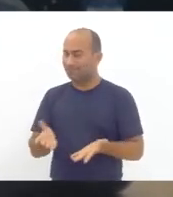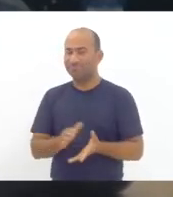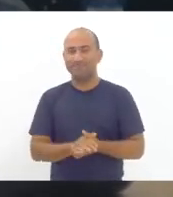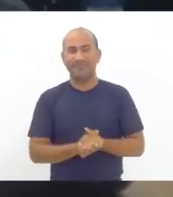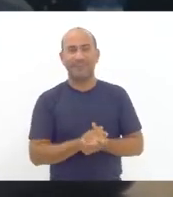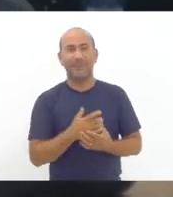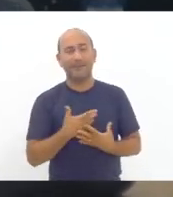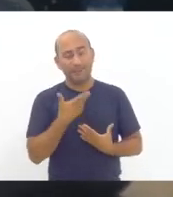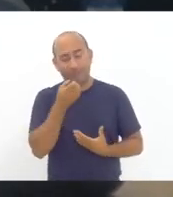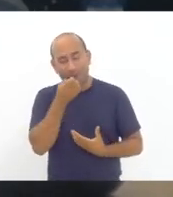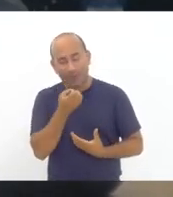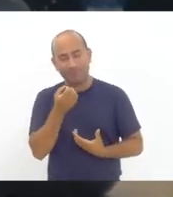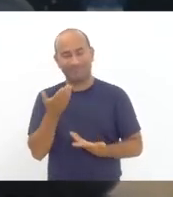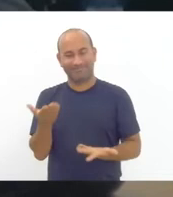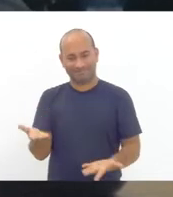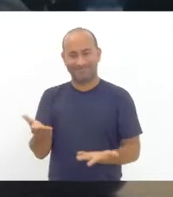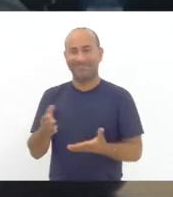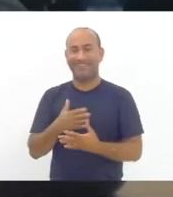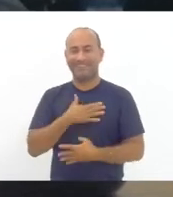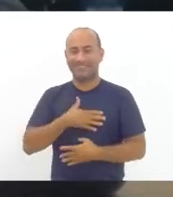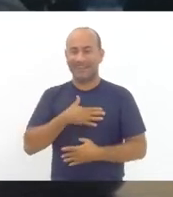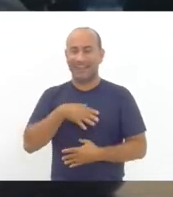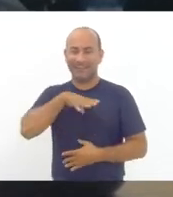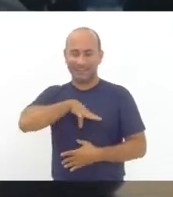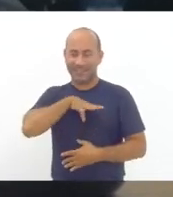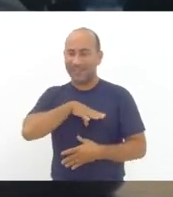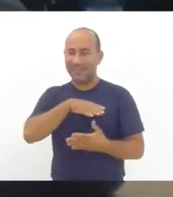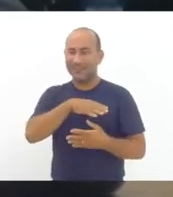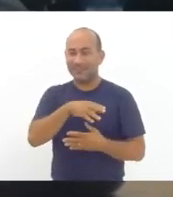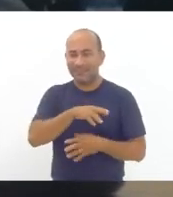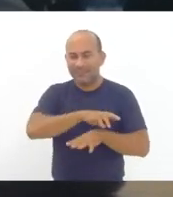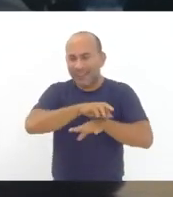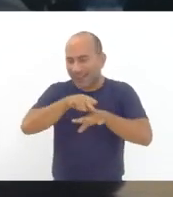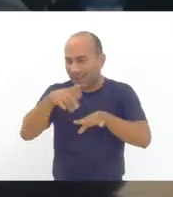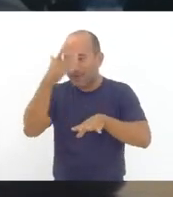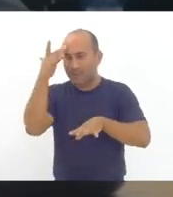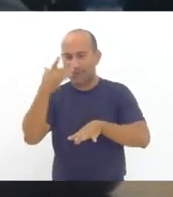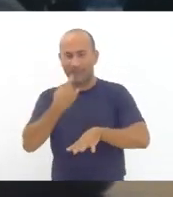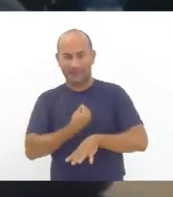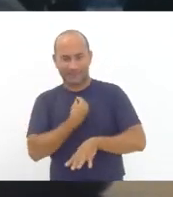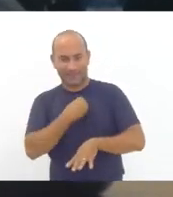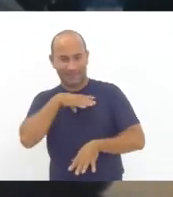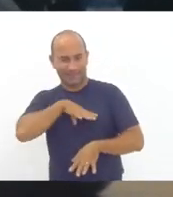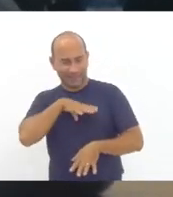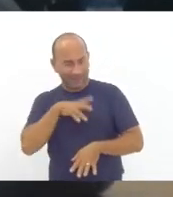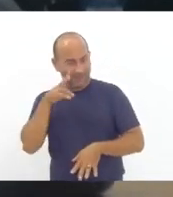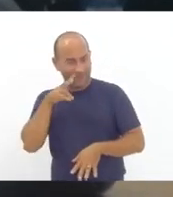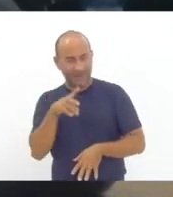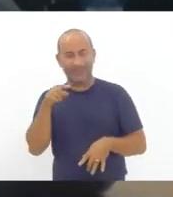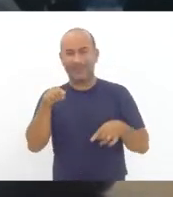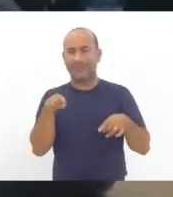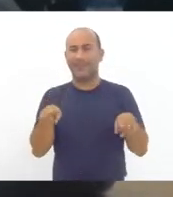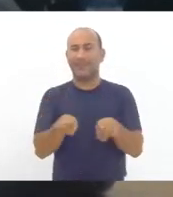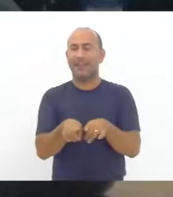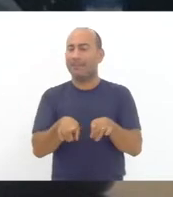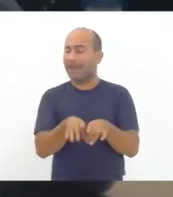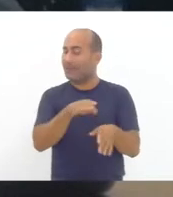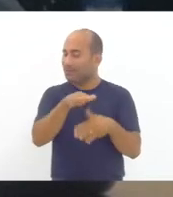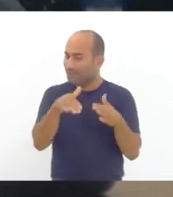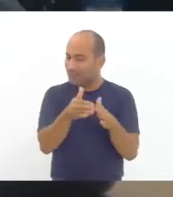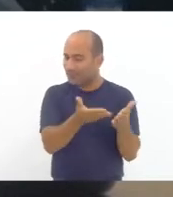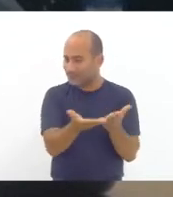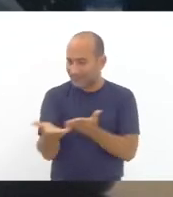primeiro então saudações vascaínas vários vascaínos aqui que eu vejo aqui vejo aqui também né cumprimento todos vocês